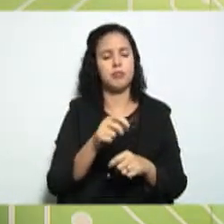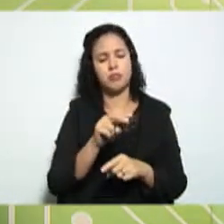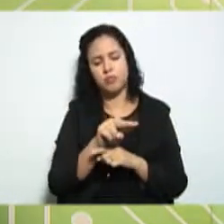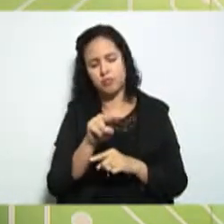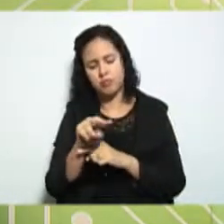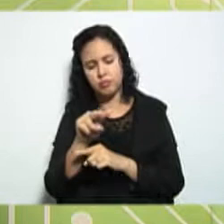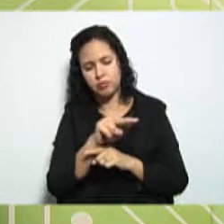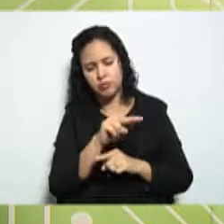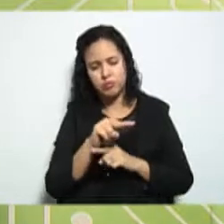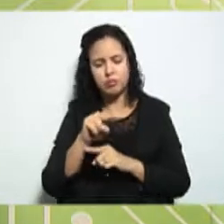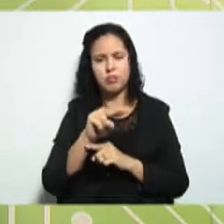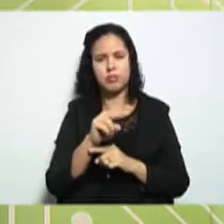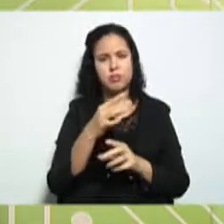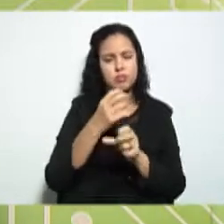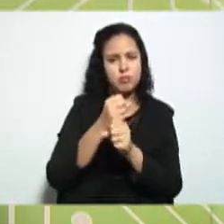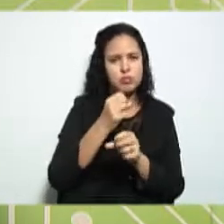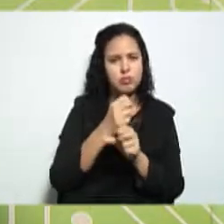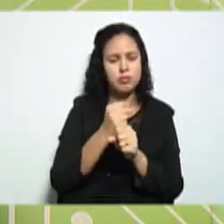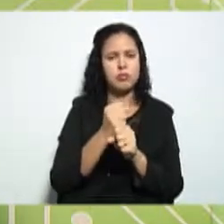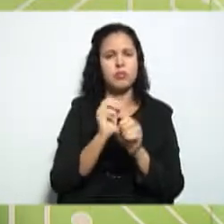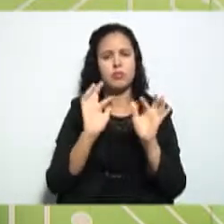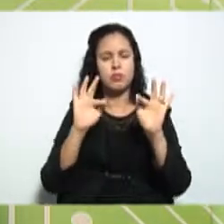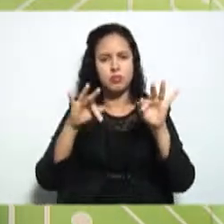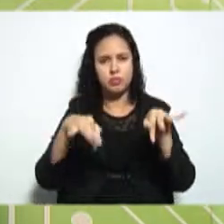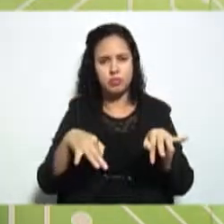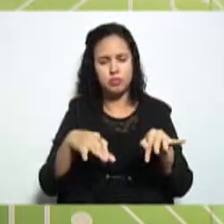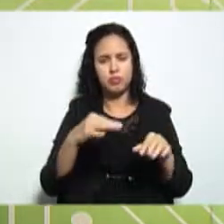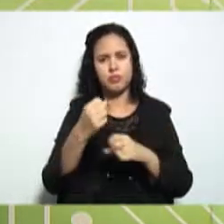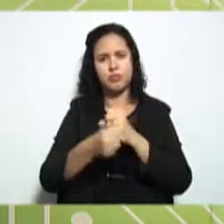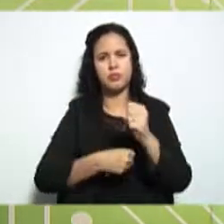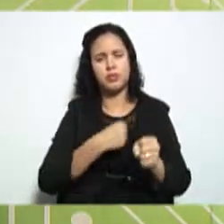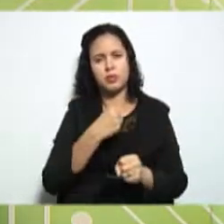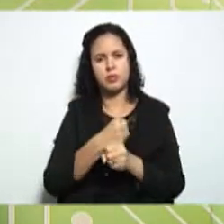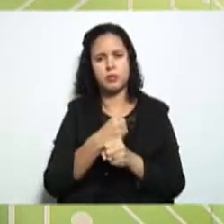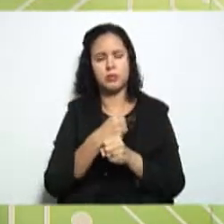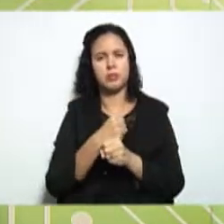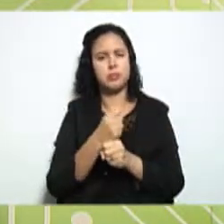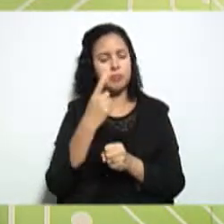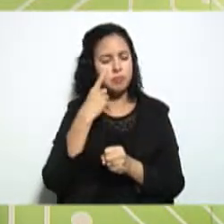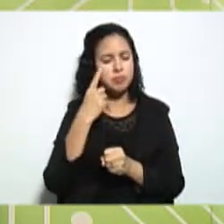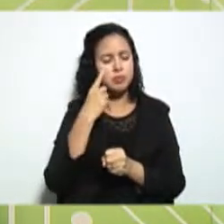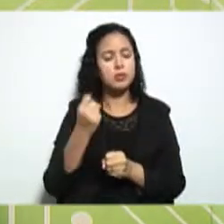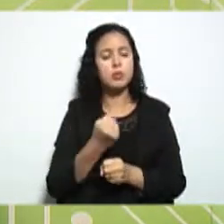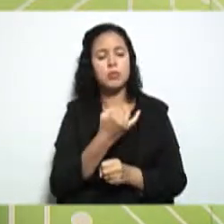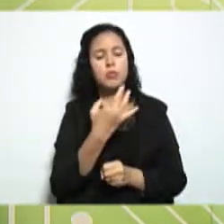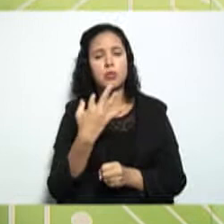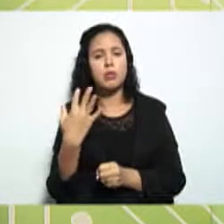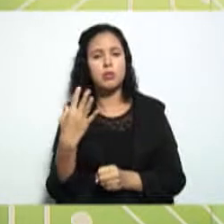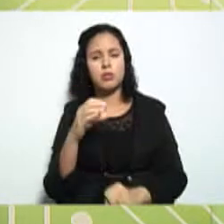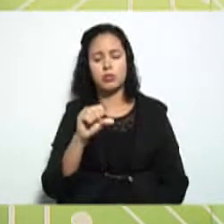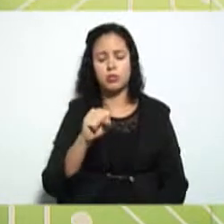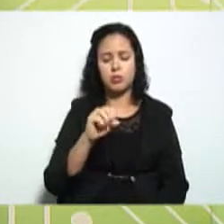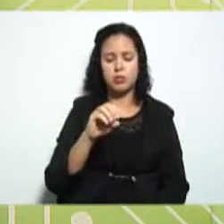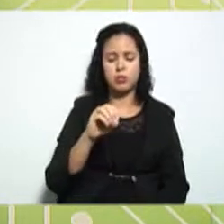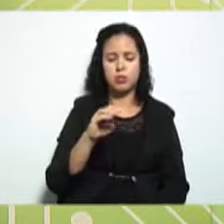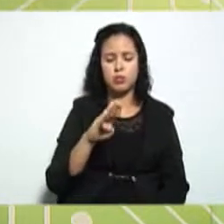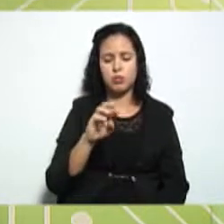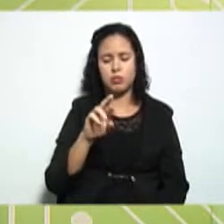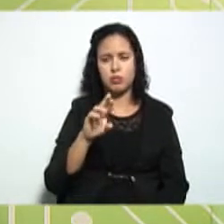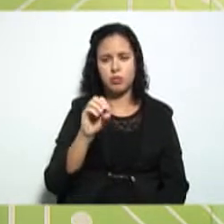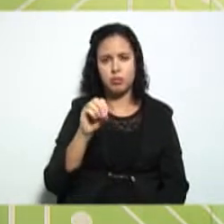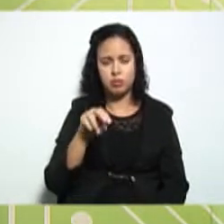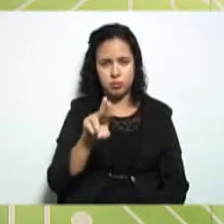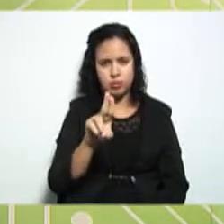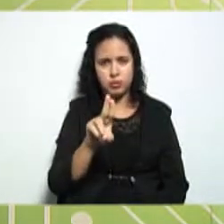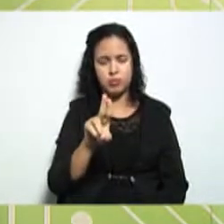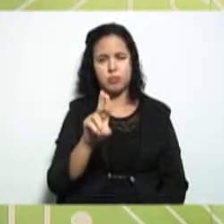ter cobrado ao longo do ano. Chega o final do ano, apura-se o que sobrou e aí se distribui de volta para os cooperados. Tentando